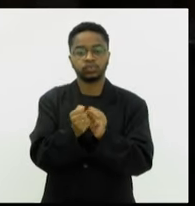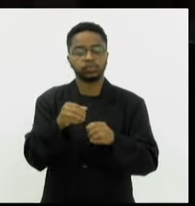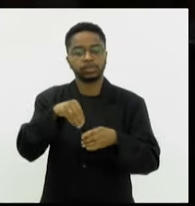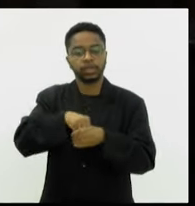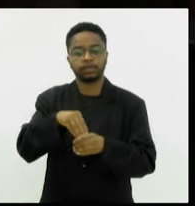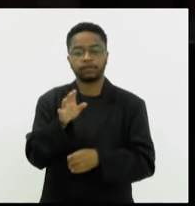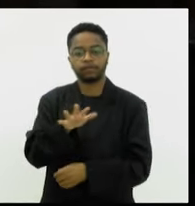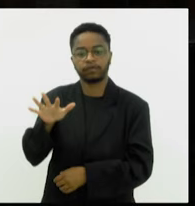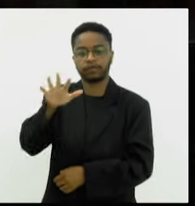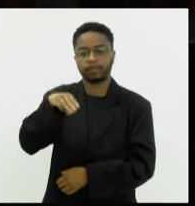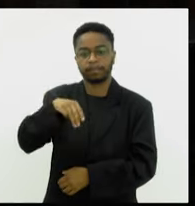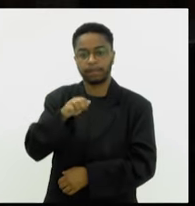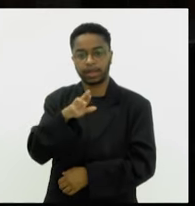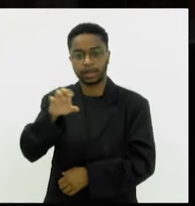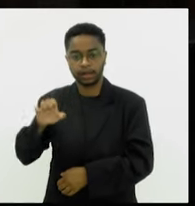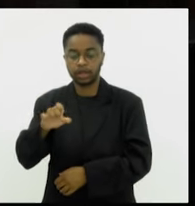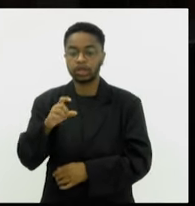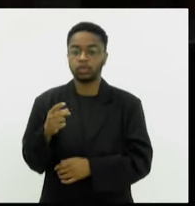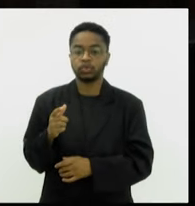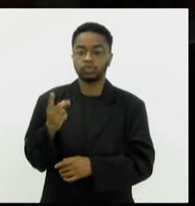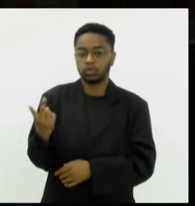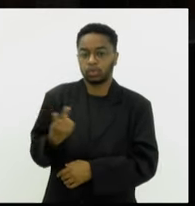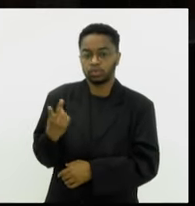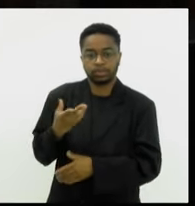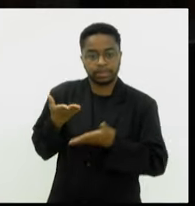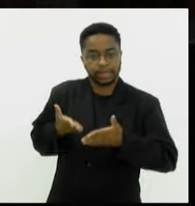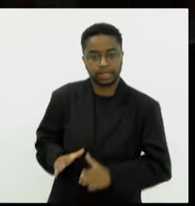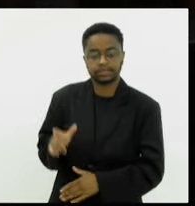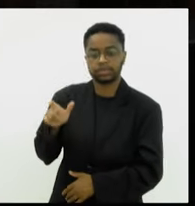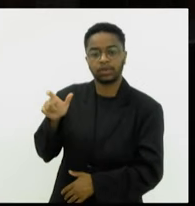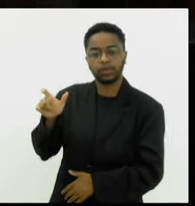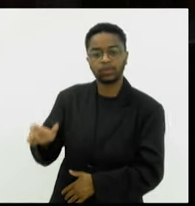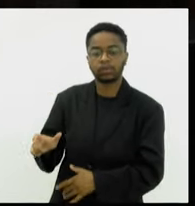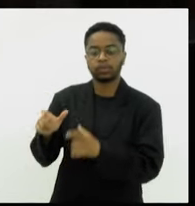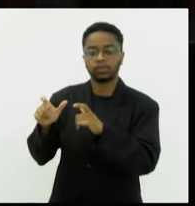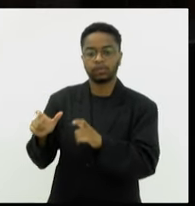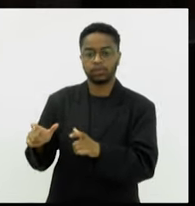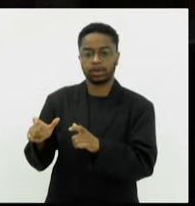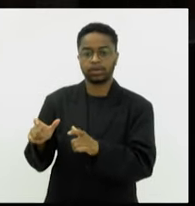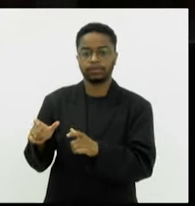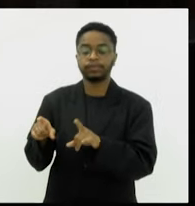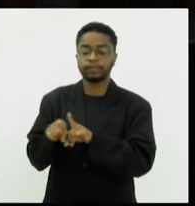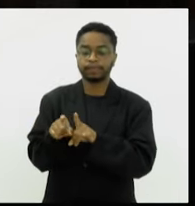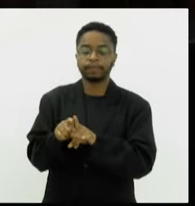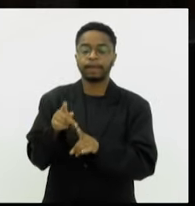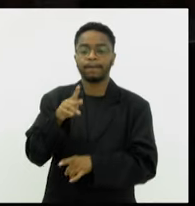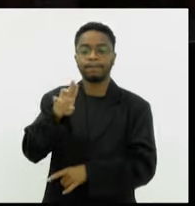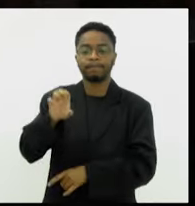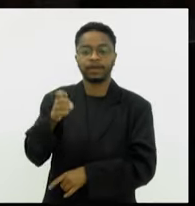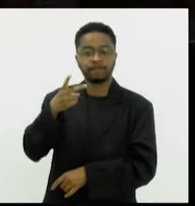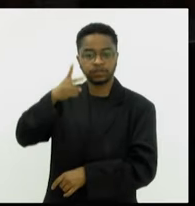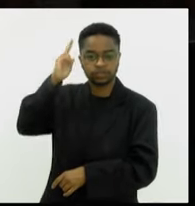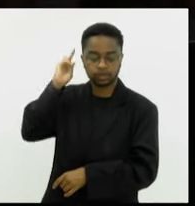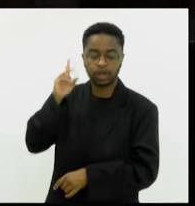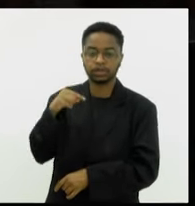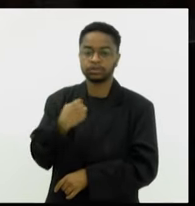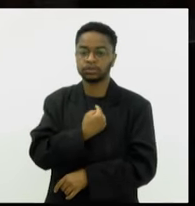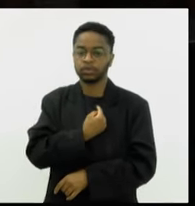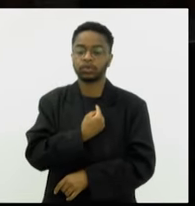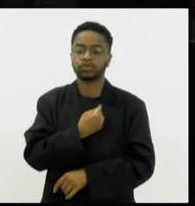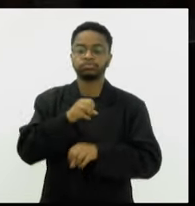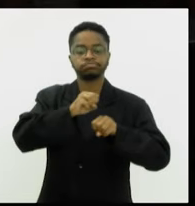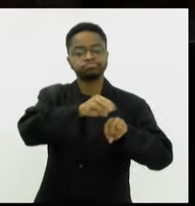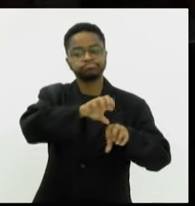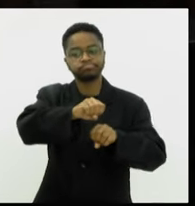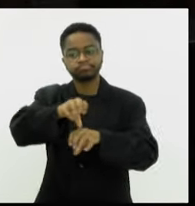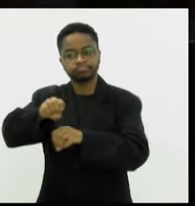Maré, local que somos cria, era lá dentro da Favela da Maré, no pré-vestibular comunitário, que a gente utilizava a